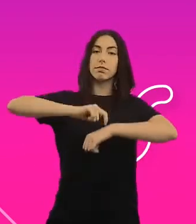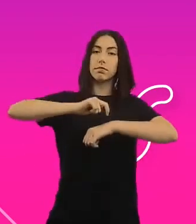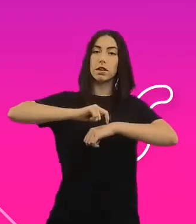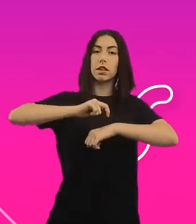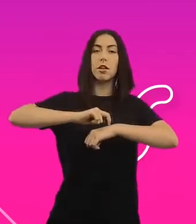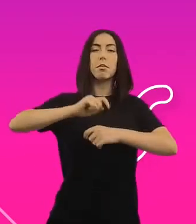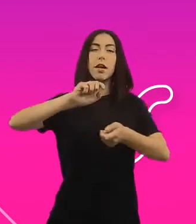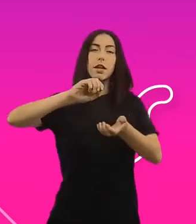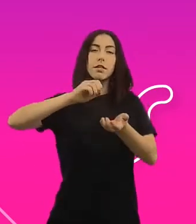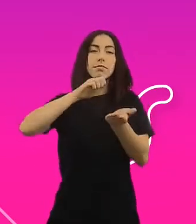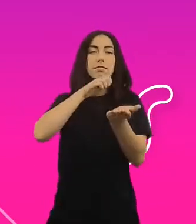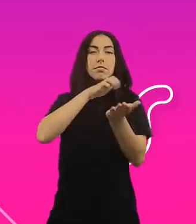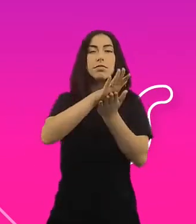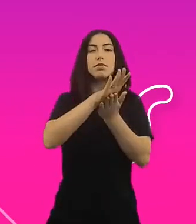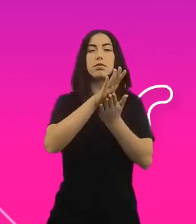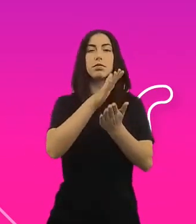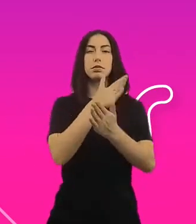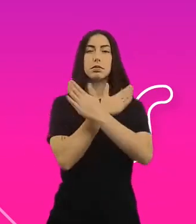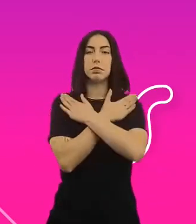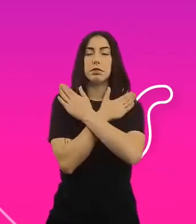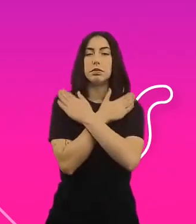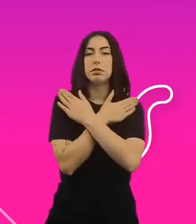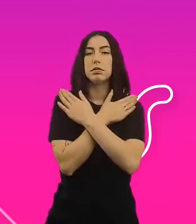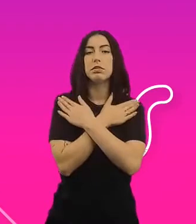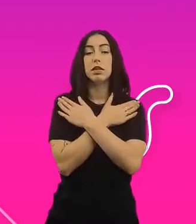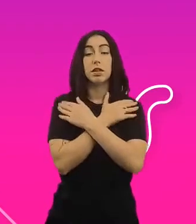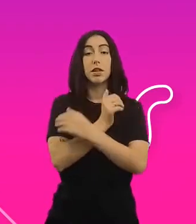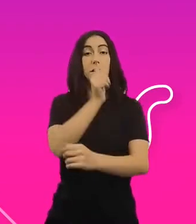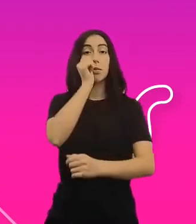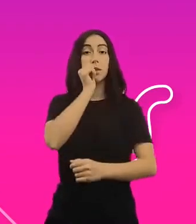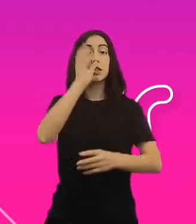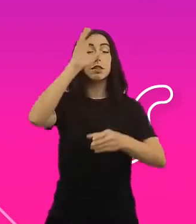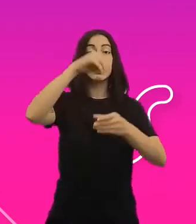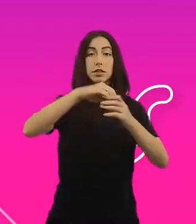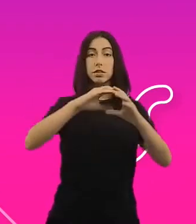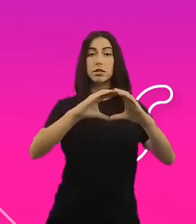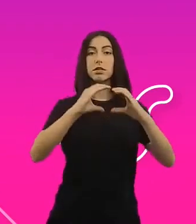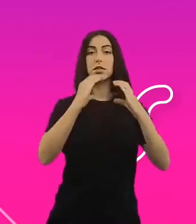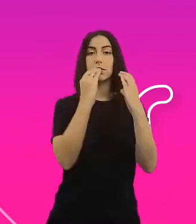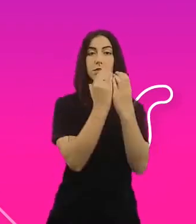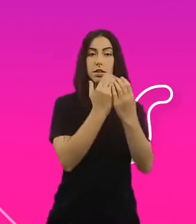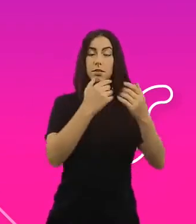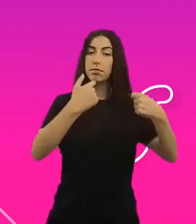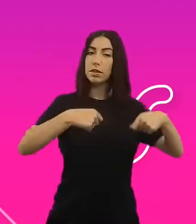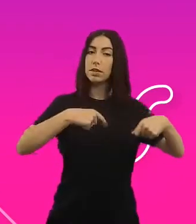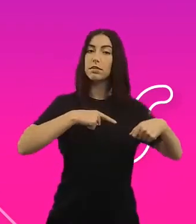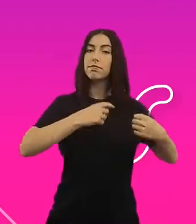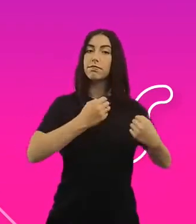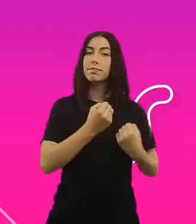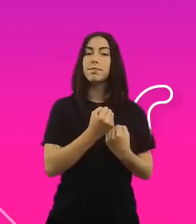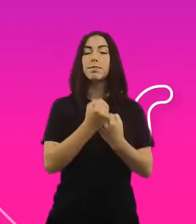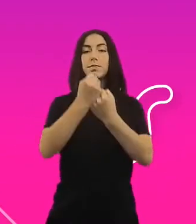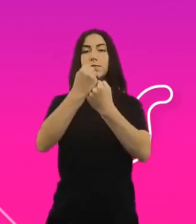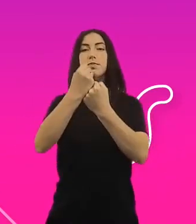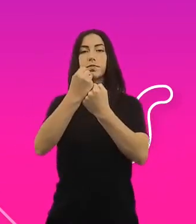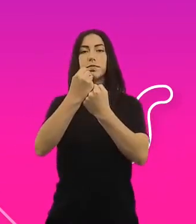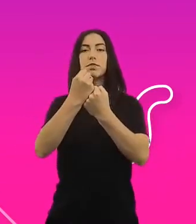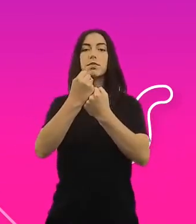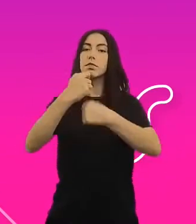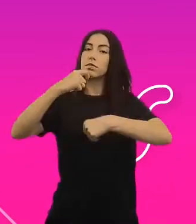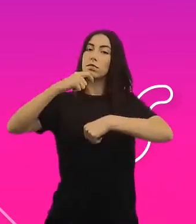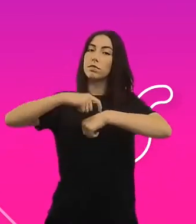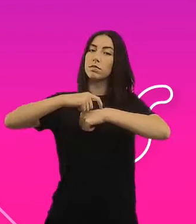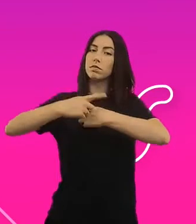está nessas comunidades onde a gente atua, elas precisam de um apoio nessa retomada,